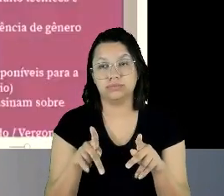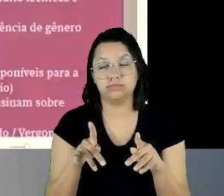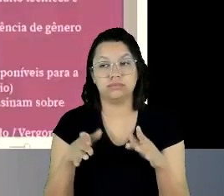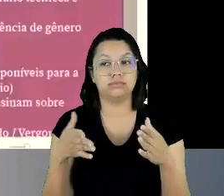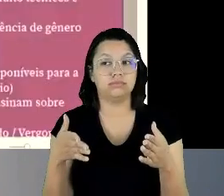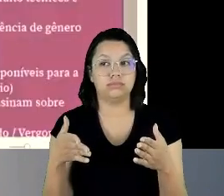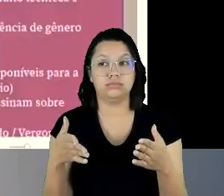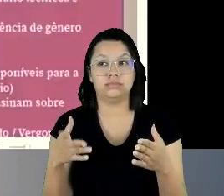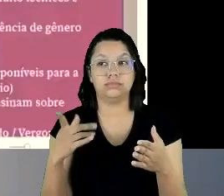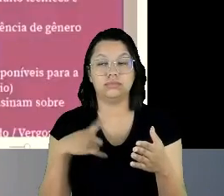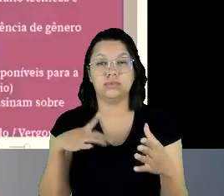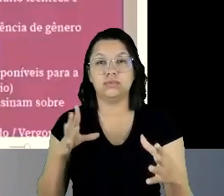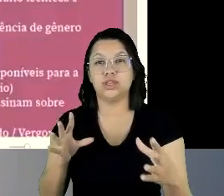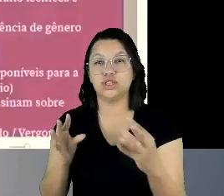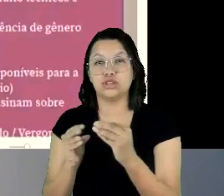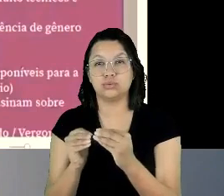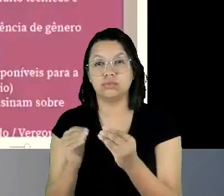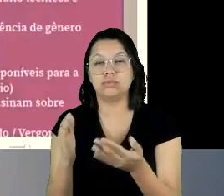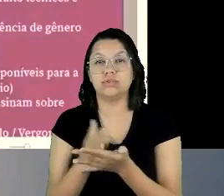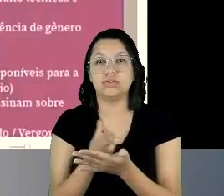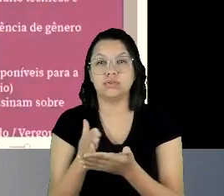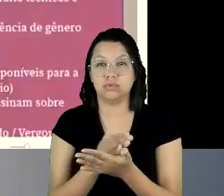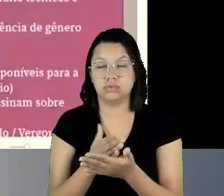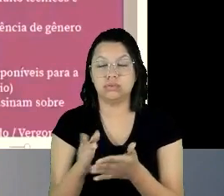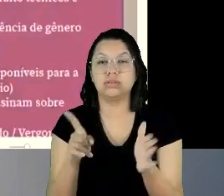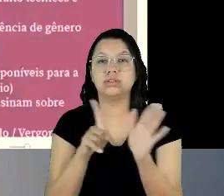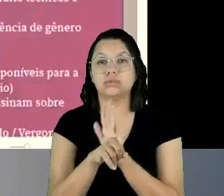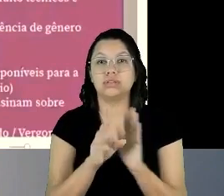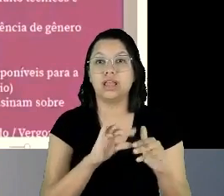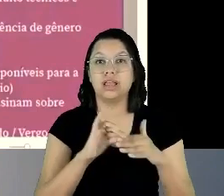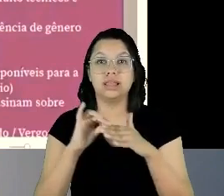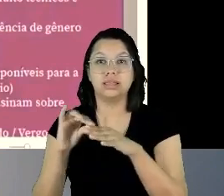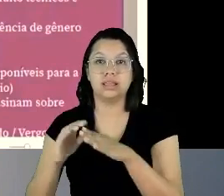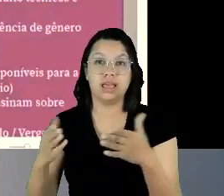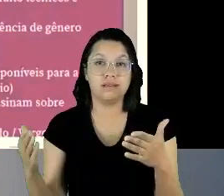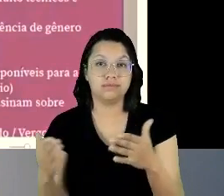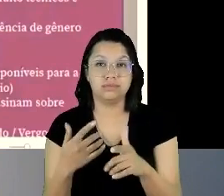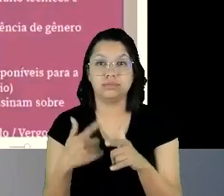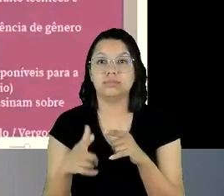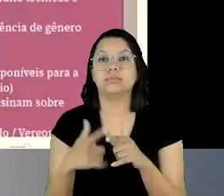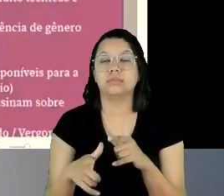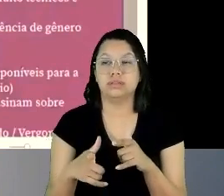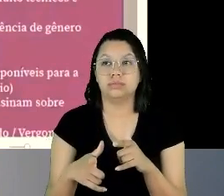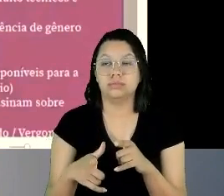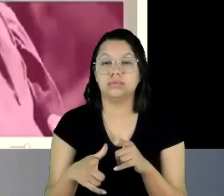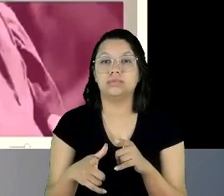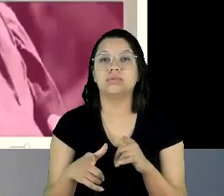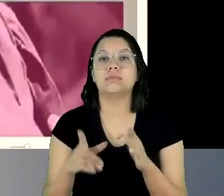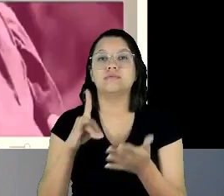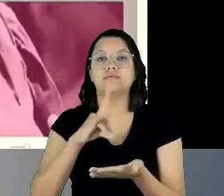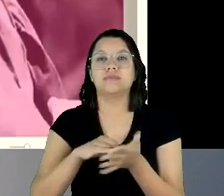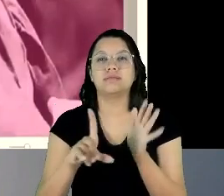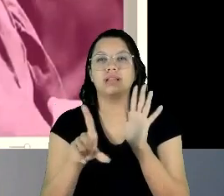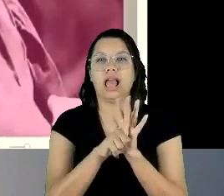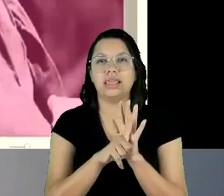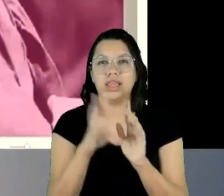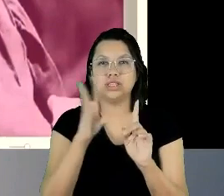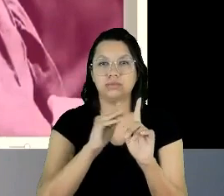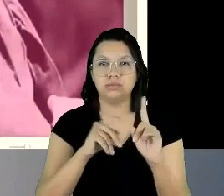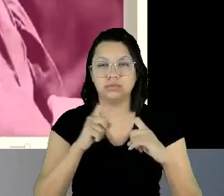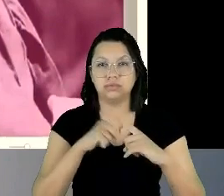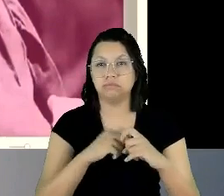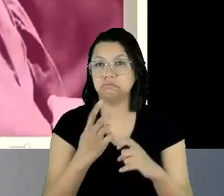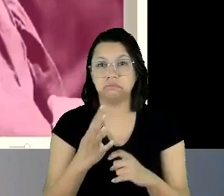Então, a gente tem aí um resumo de algumas questões, né, que levam a esse problema, o fato da lei de importunação sexual não ser conhecida